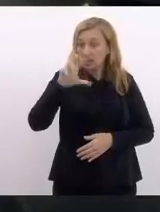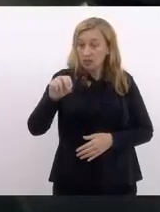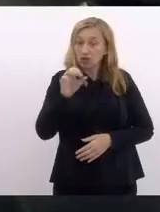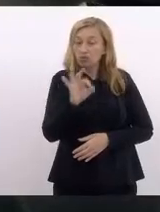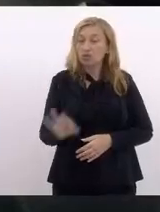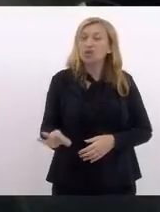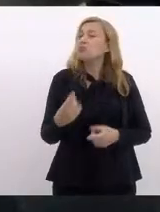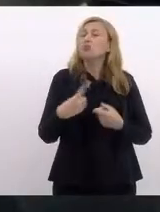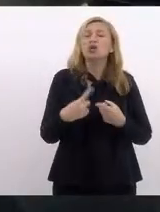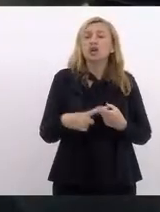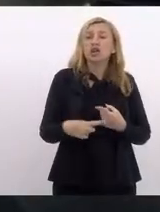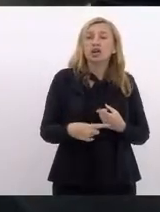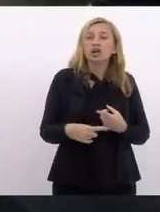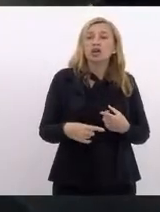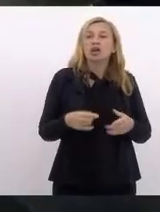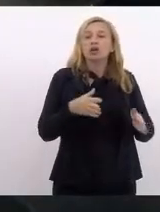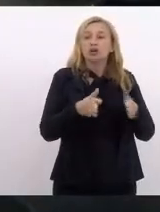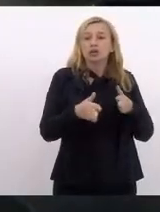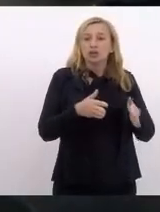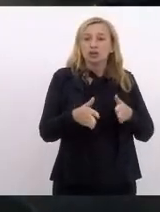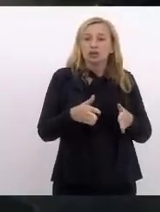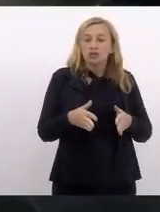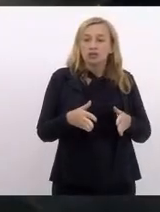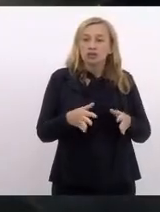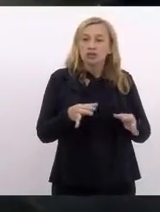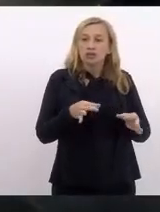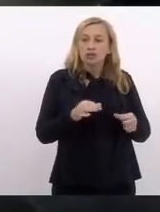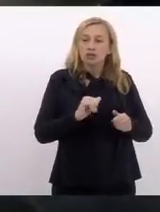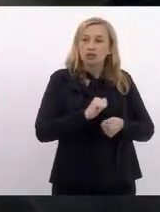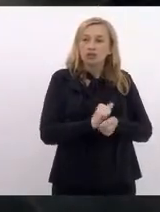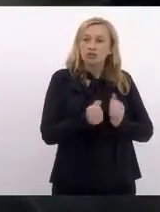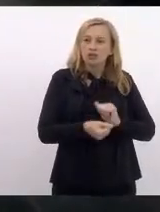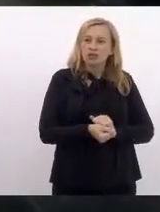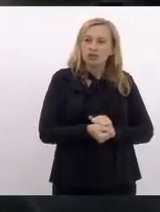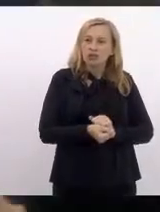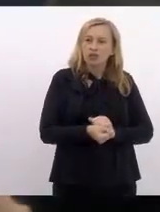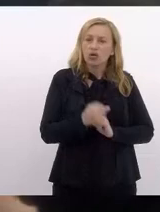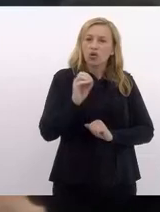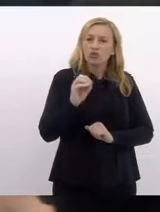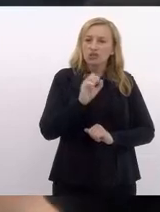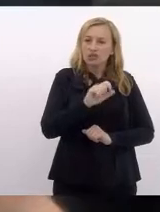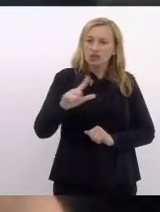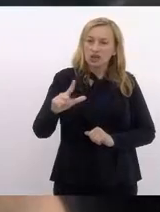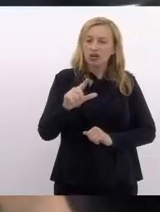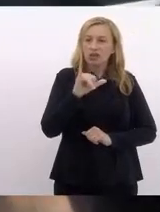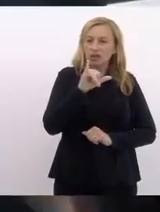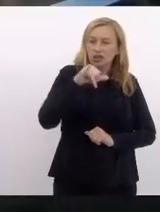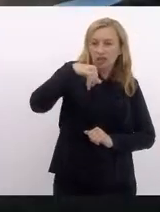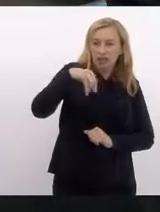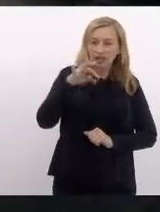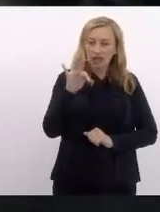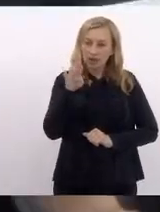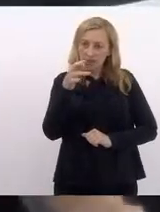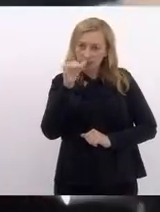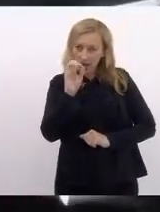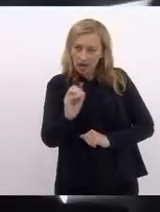por cento porque 150 porque os prazos seriam atualizados aos oficiais intermedial